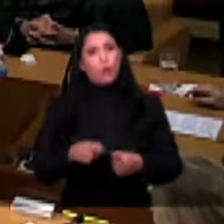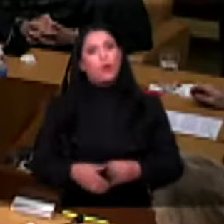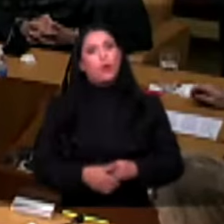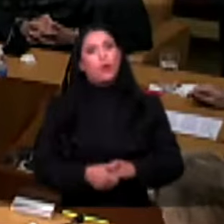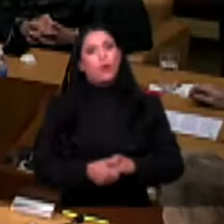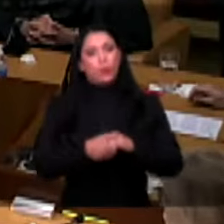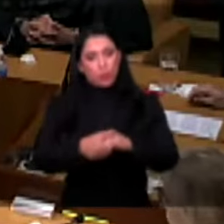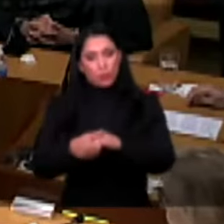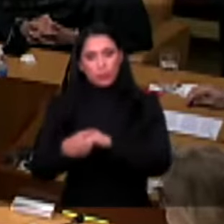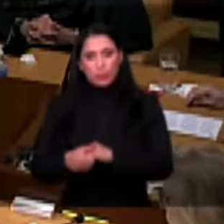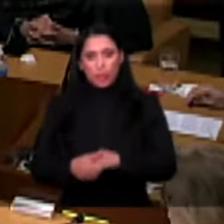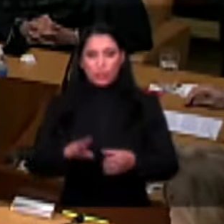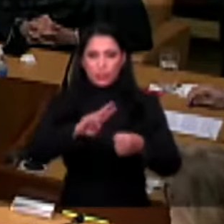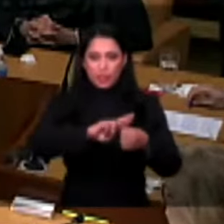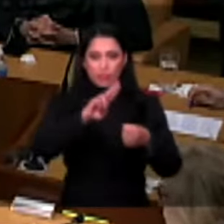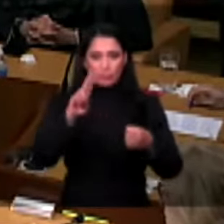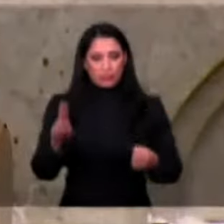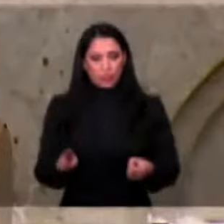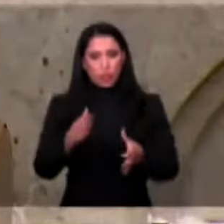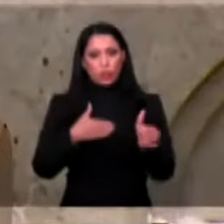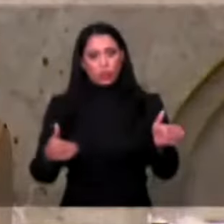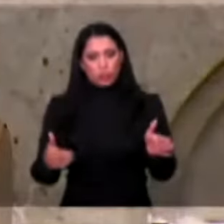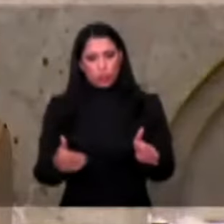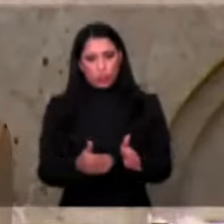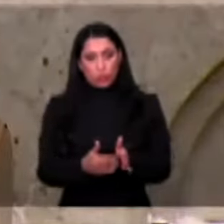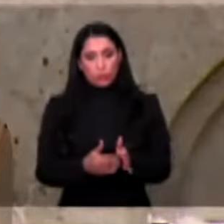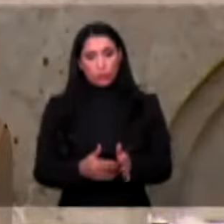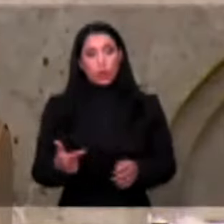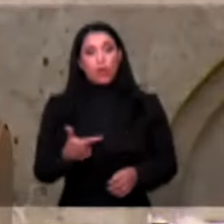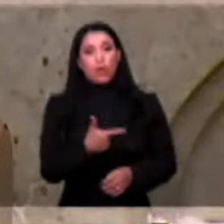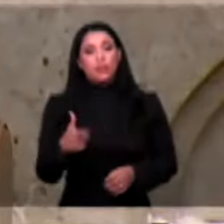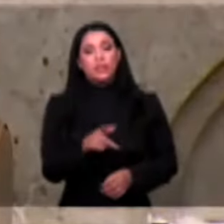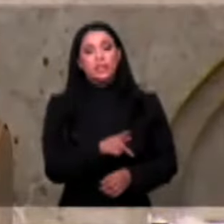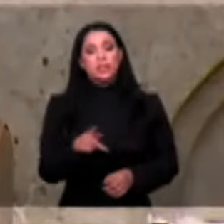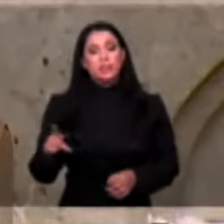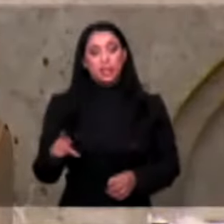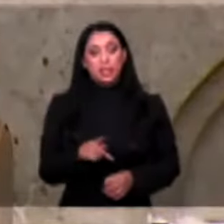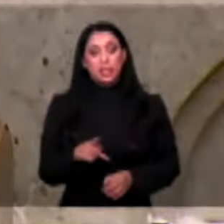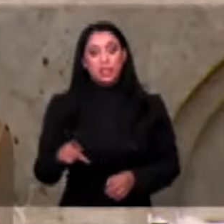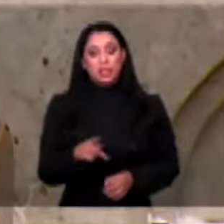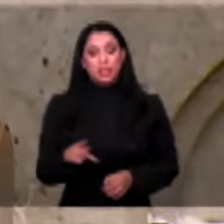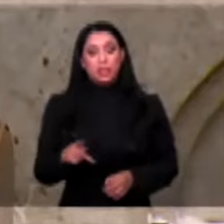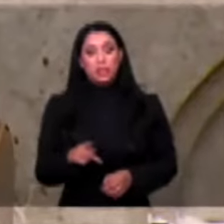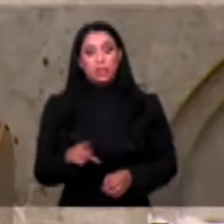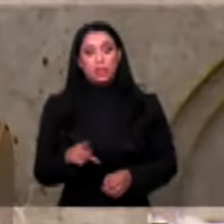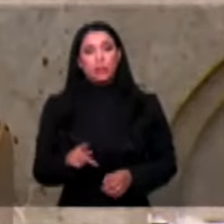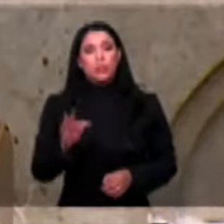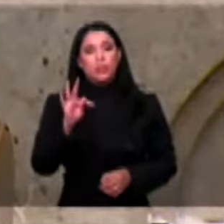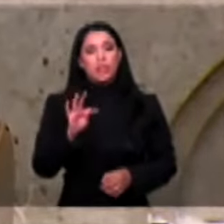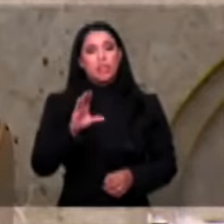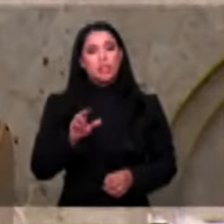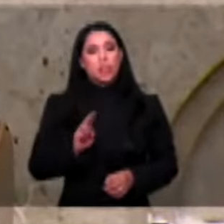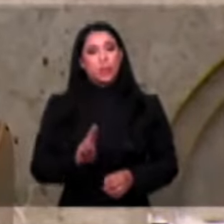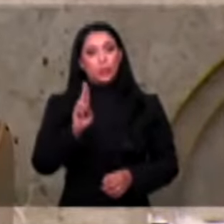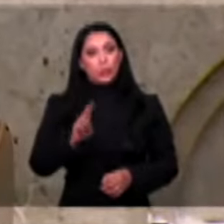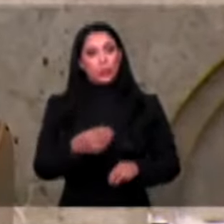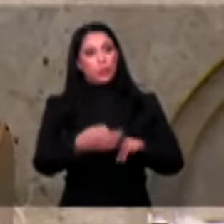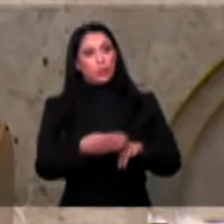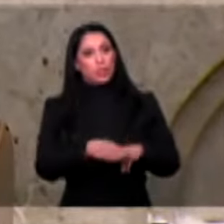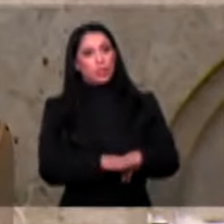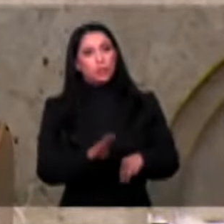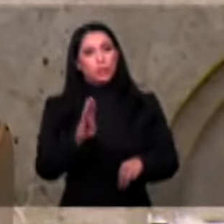da Advocacia-Geral da União. O vice-presidente no exercício da presidência do Tribunal de Contas da União, ministro